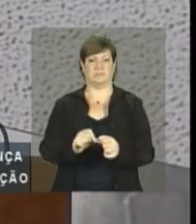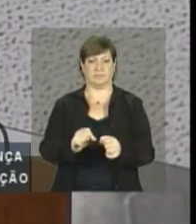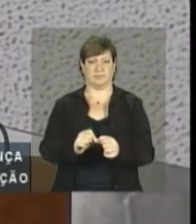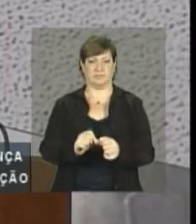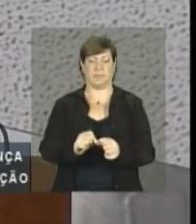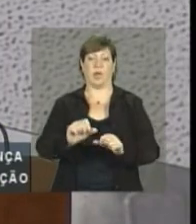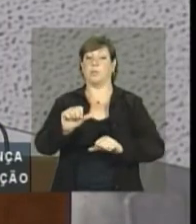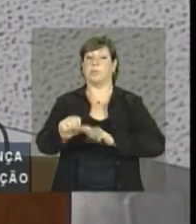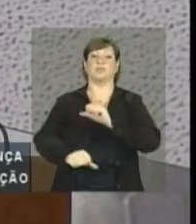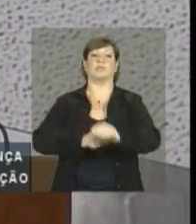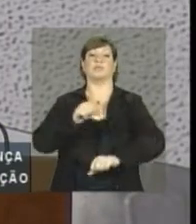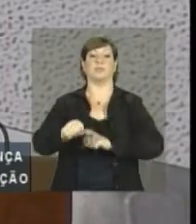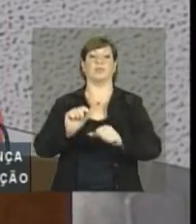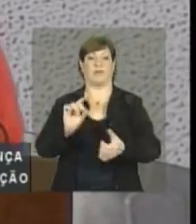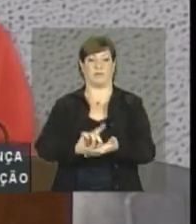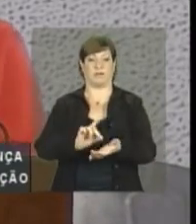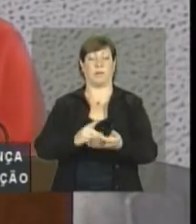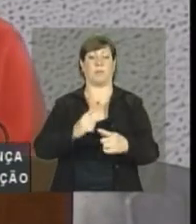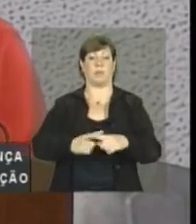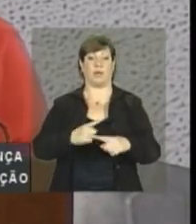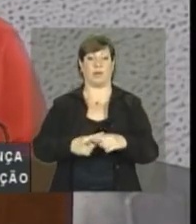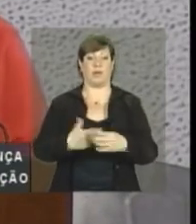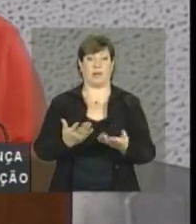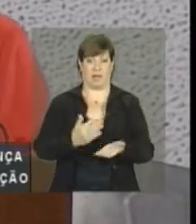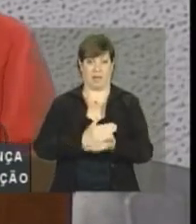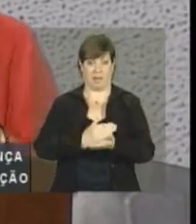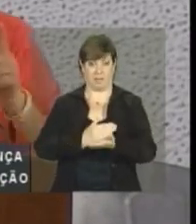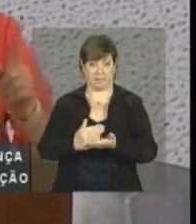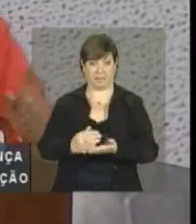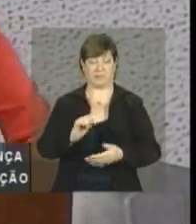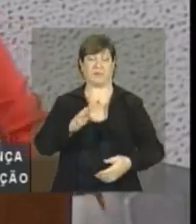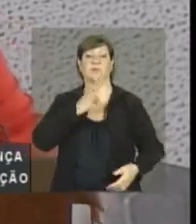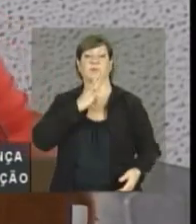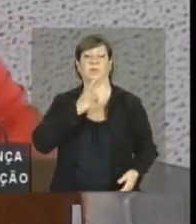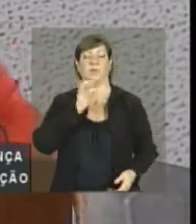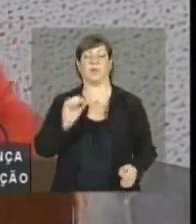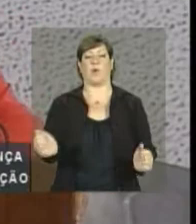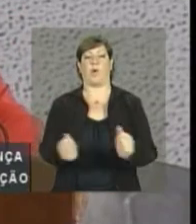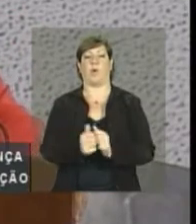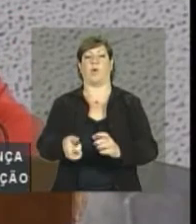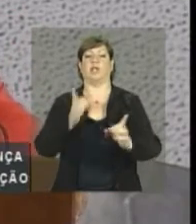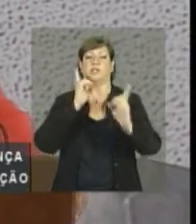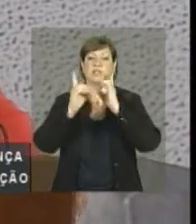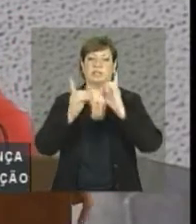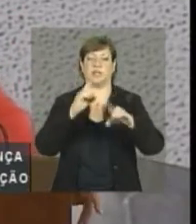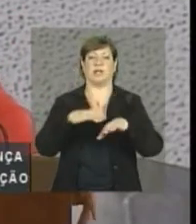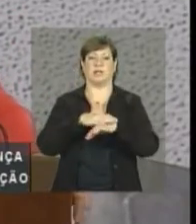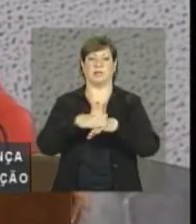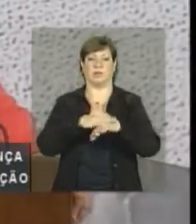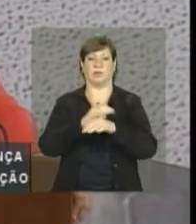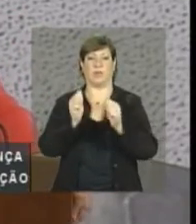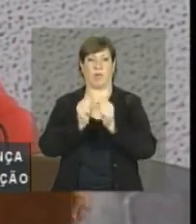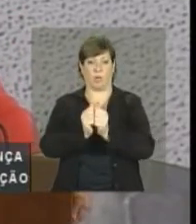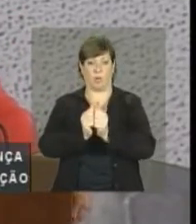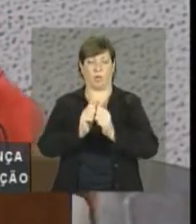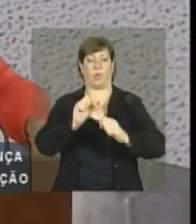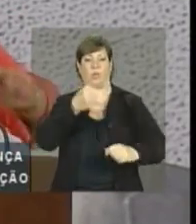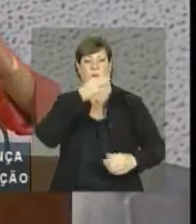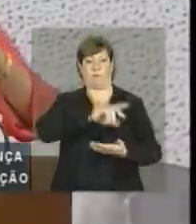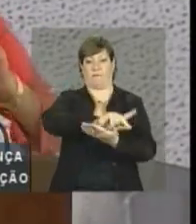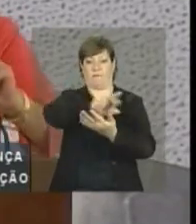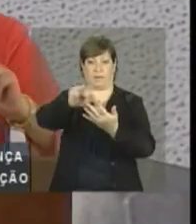realidade, porque, a partir de reconhecer, através de um diálogo, que as posições são